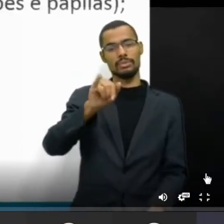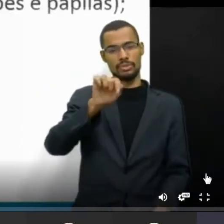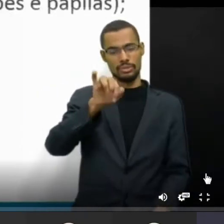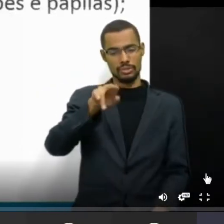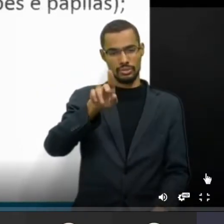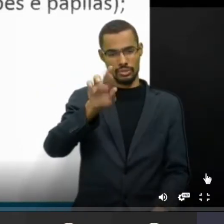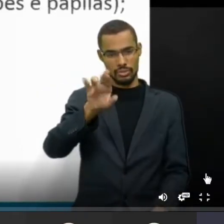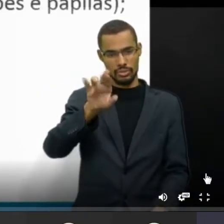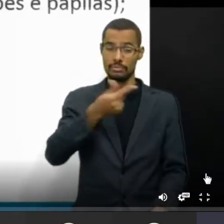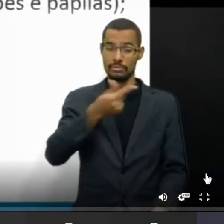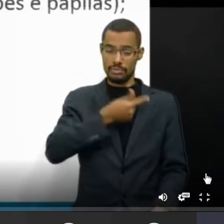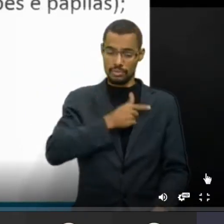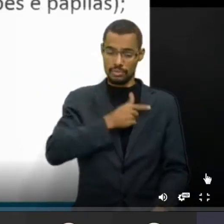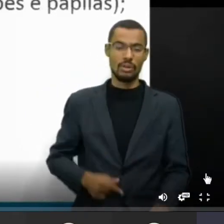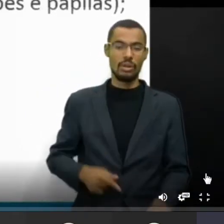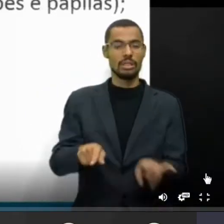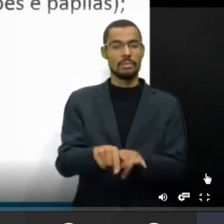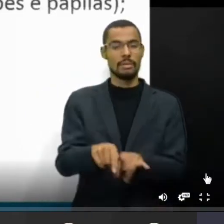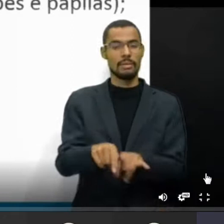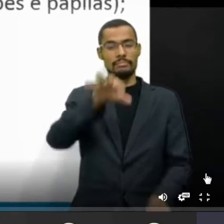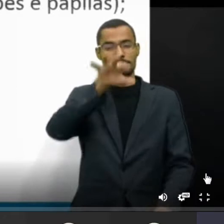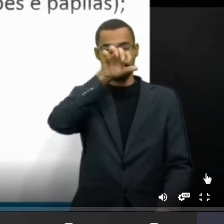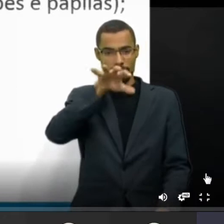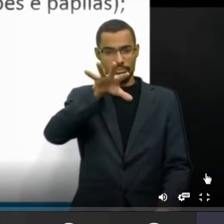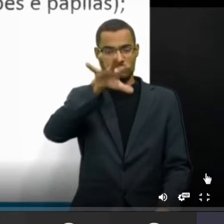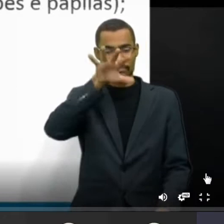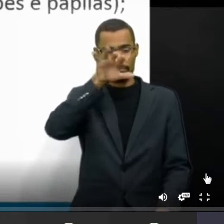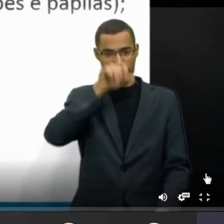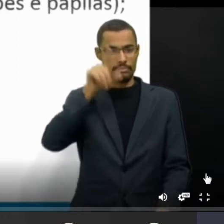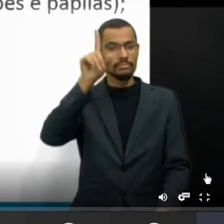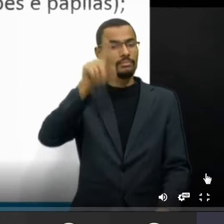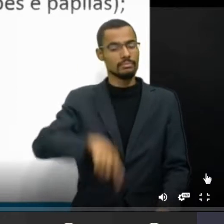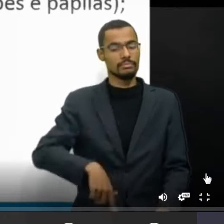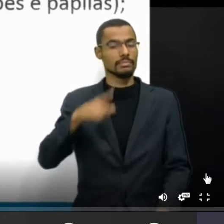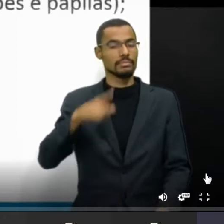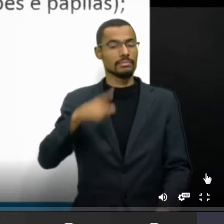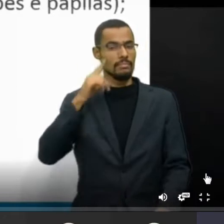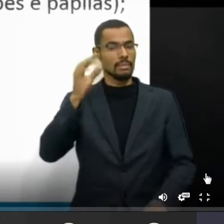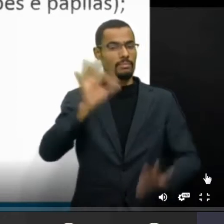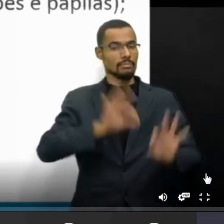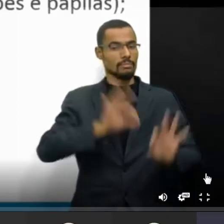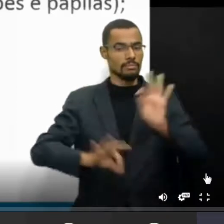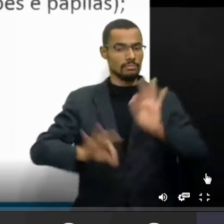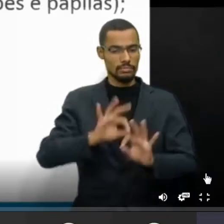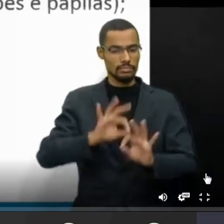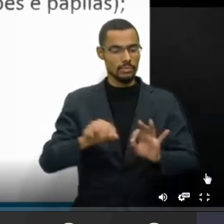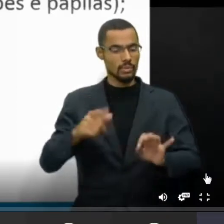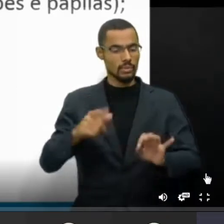do sistema respiratório. Então, nós vamos ver essa estrutura.